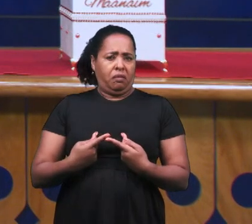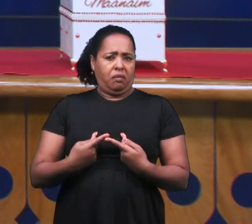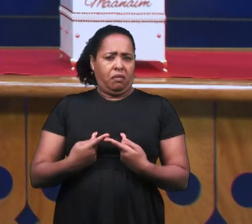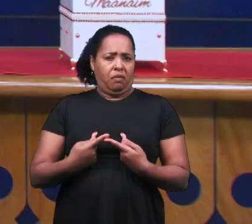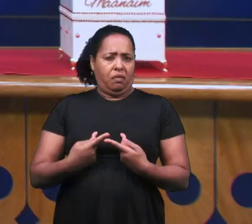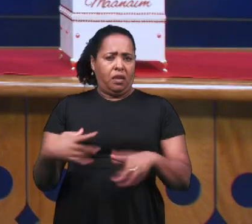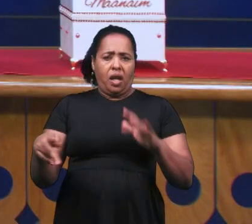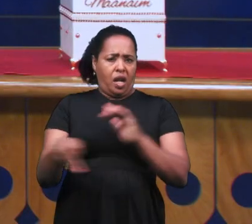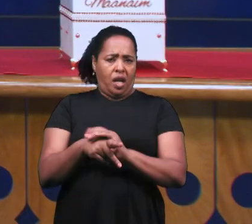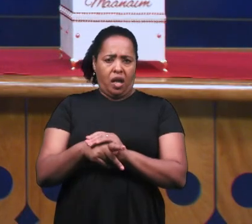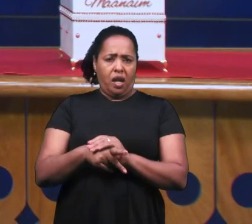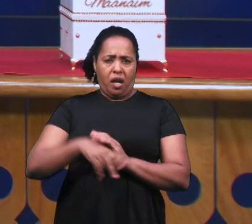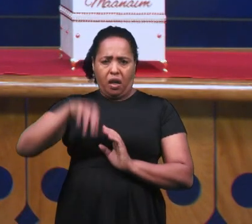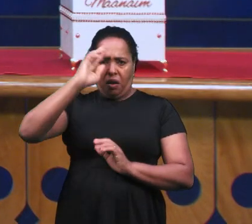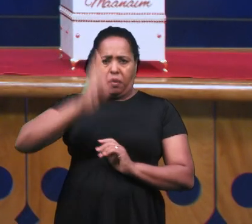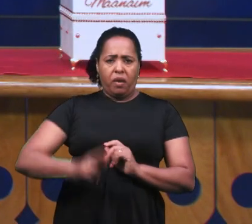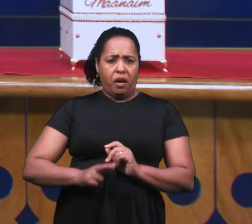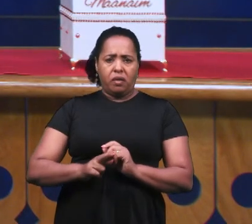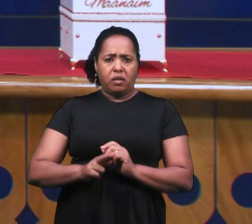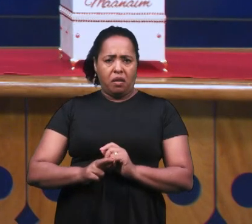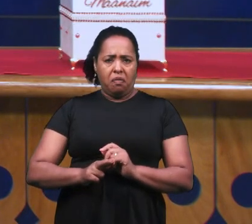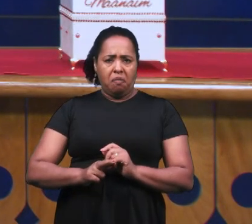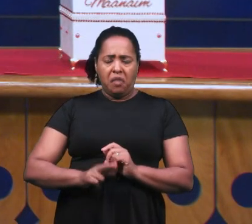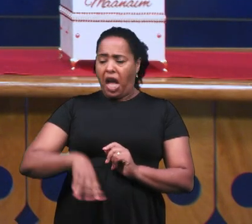razão, é do conhecido.